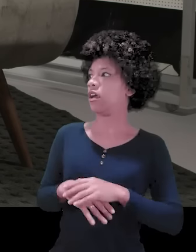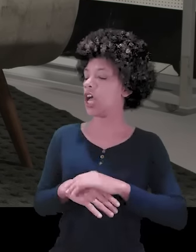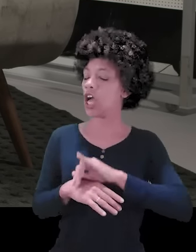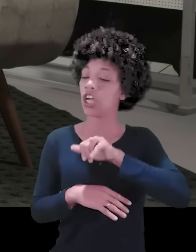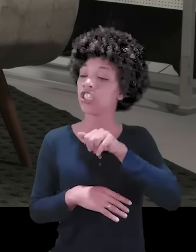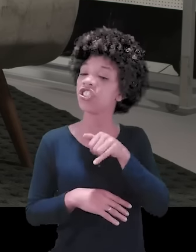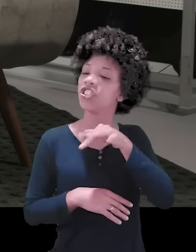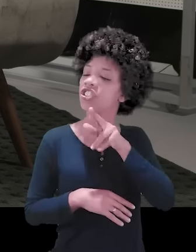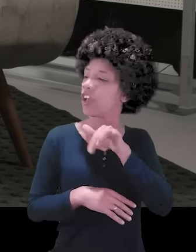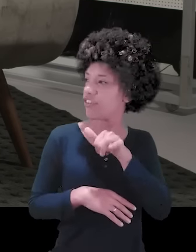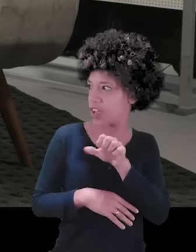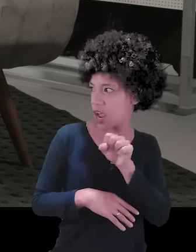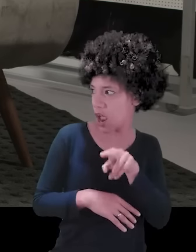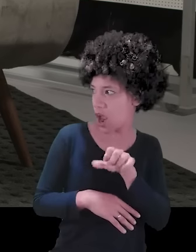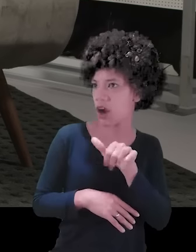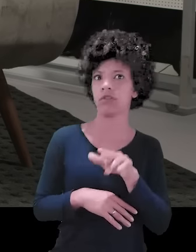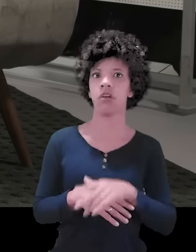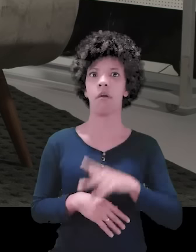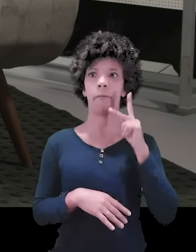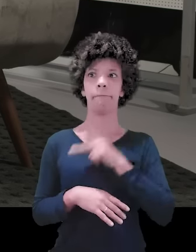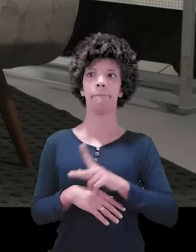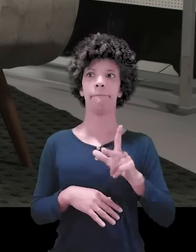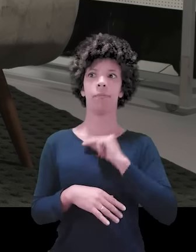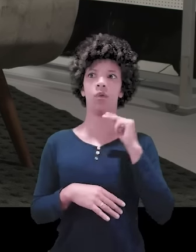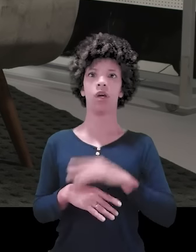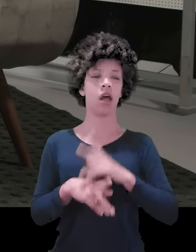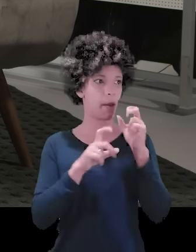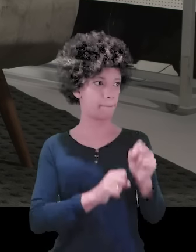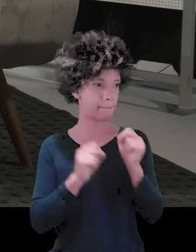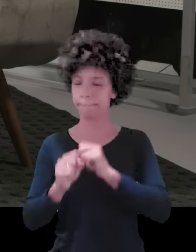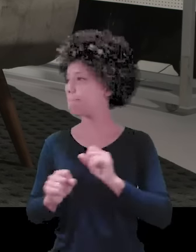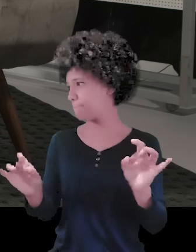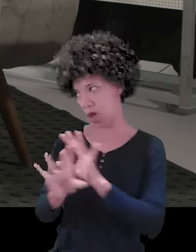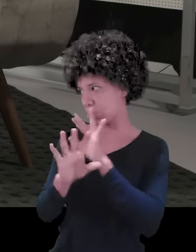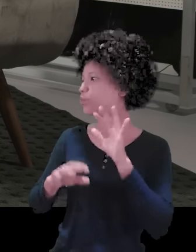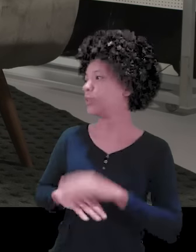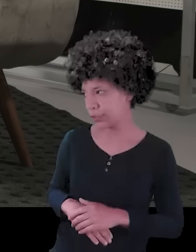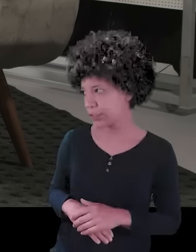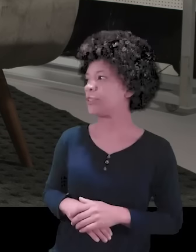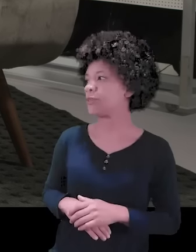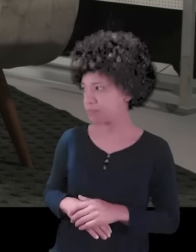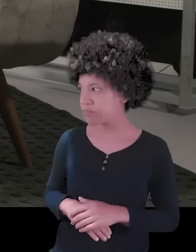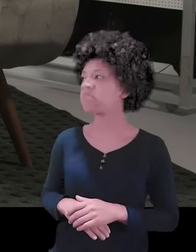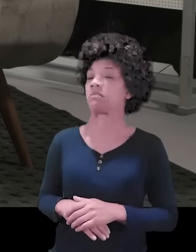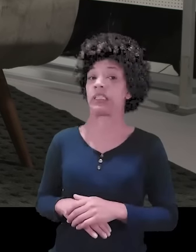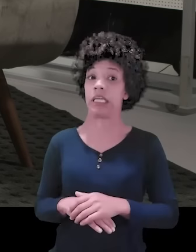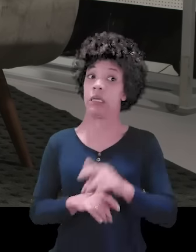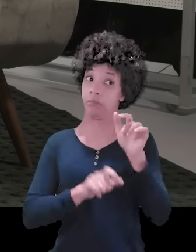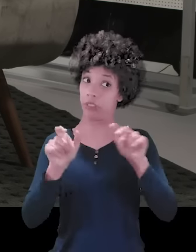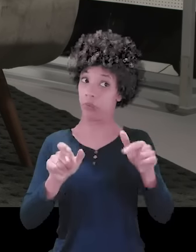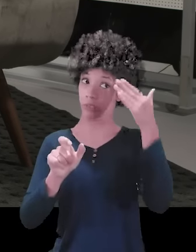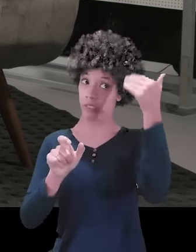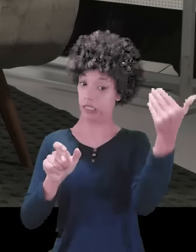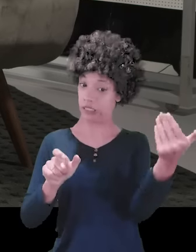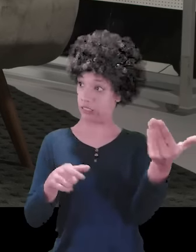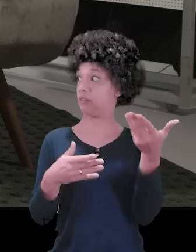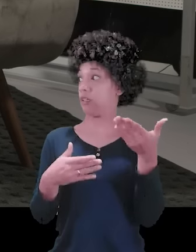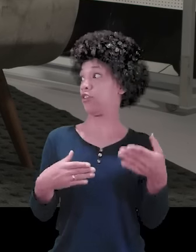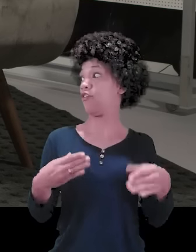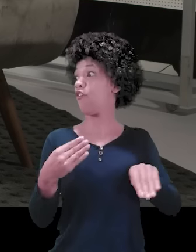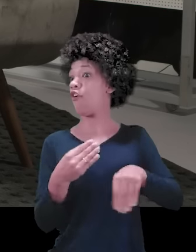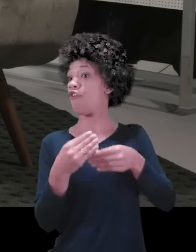que é do Jeffrey epstein calor a gente fala do Poder né olha é gente da realeza envolvida